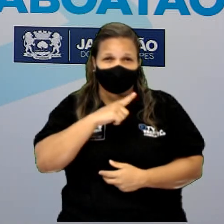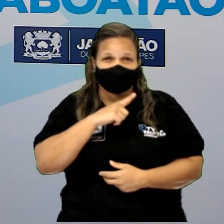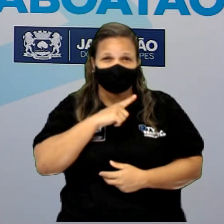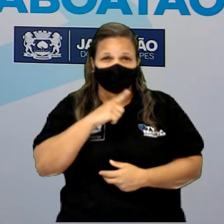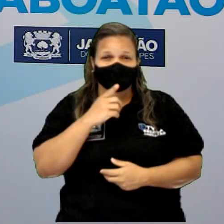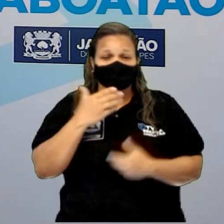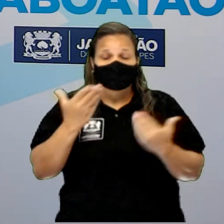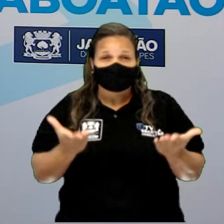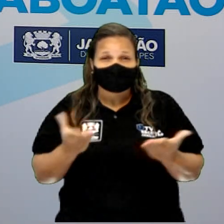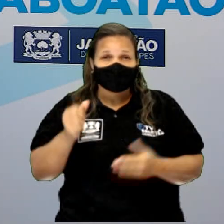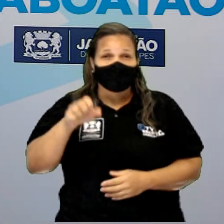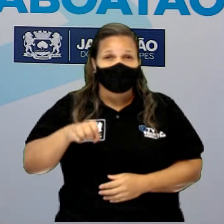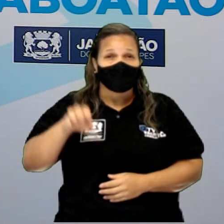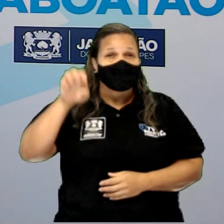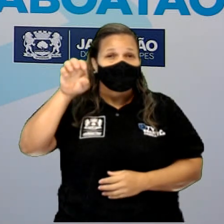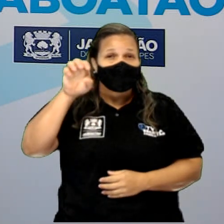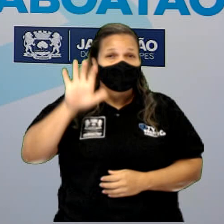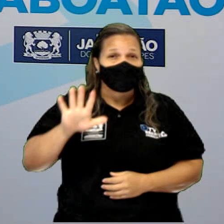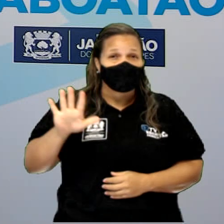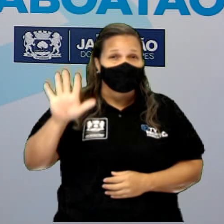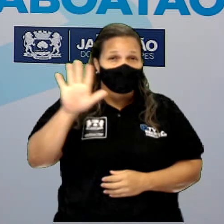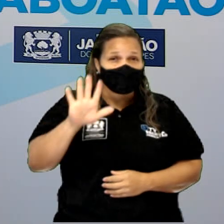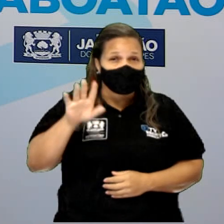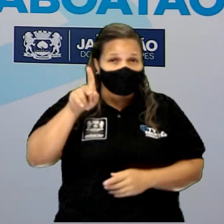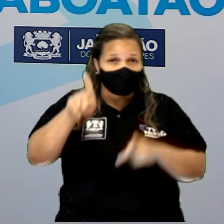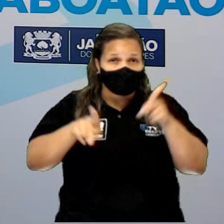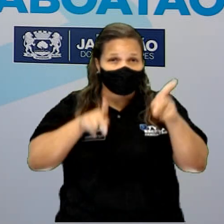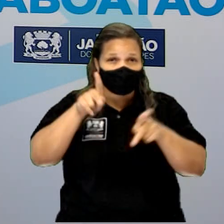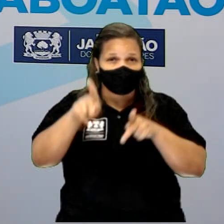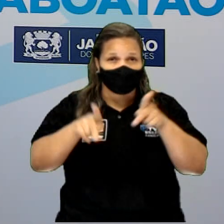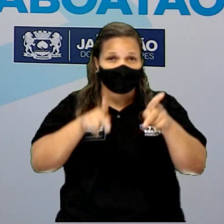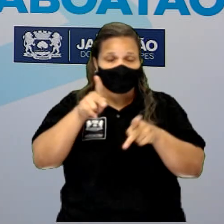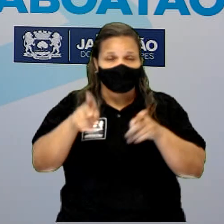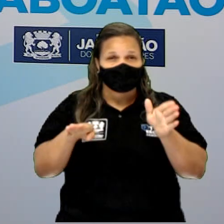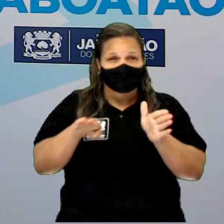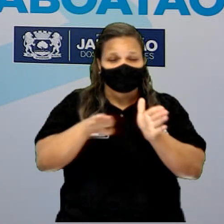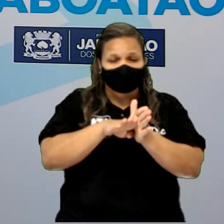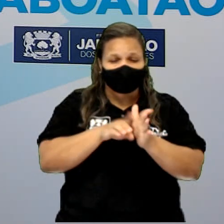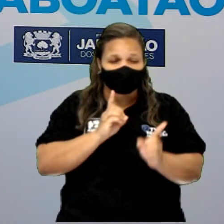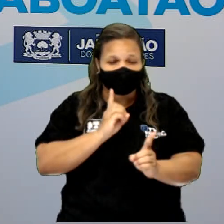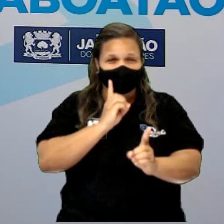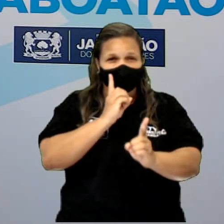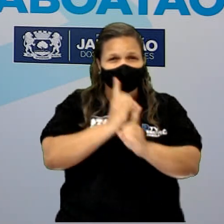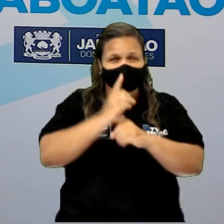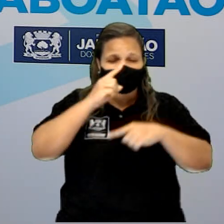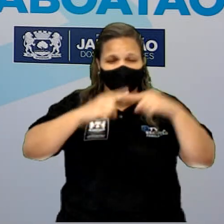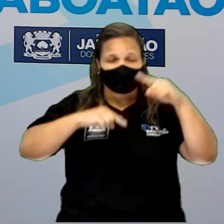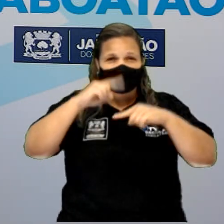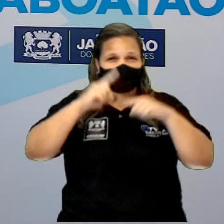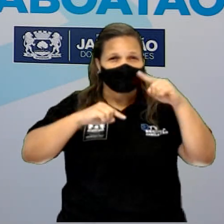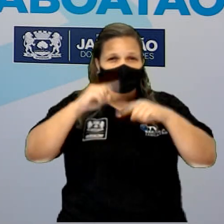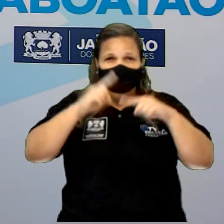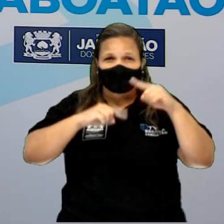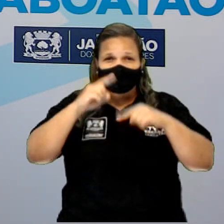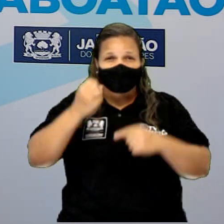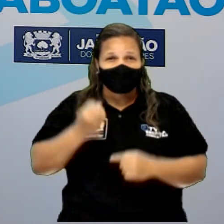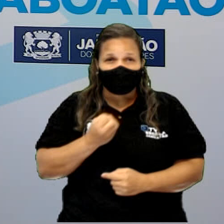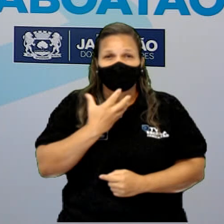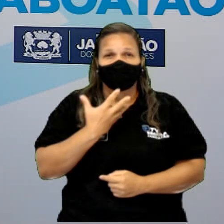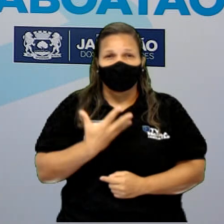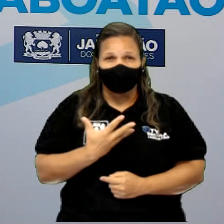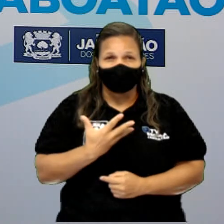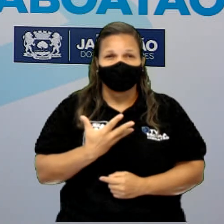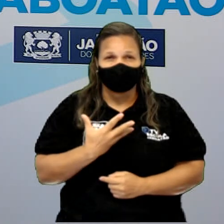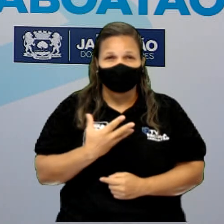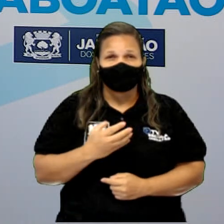que chegaram, decidiram o que vão fazer com esse material maravilhoso que eles encontraram. E esse material